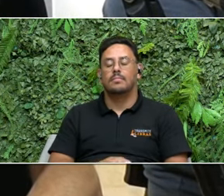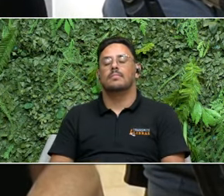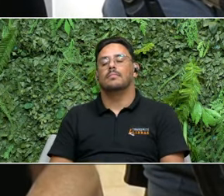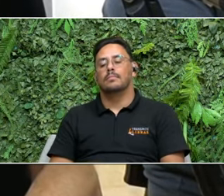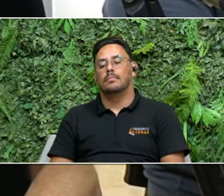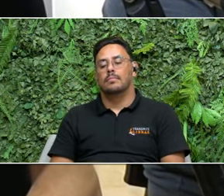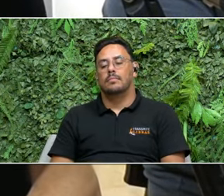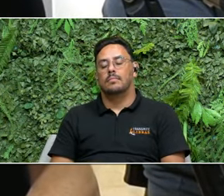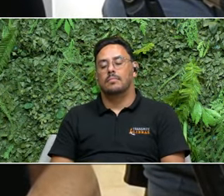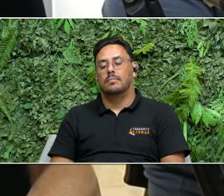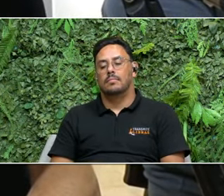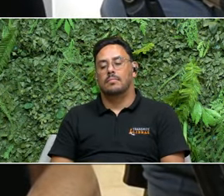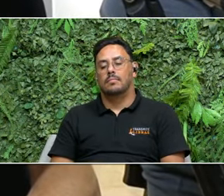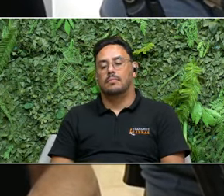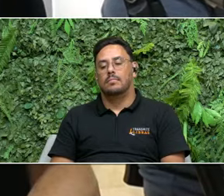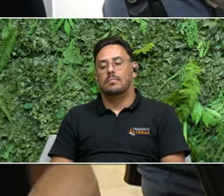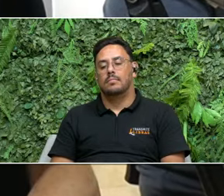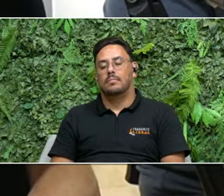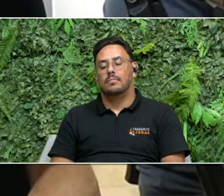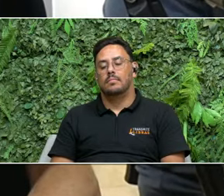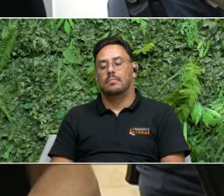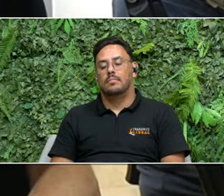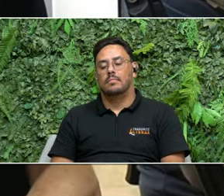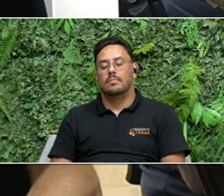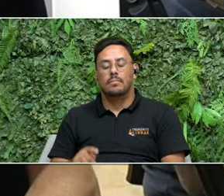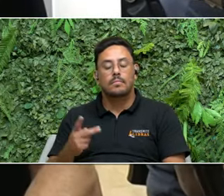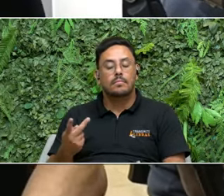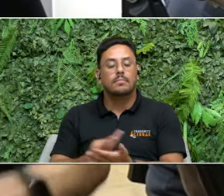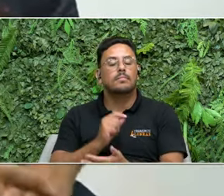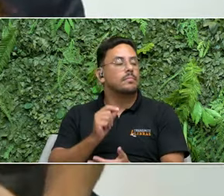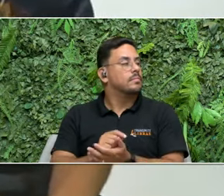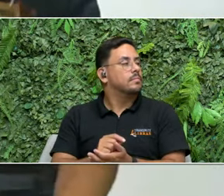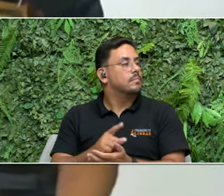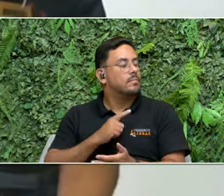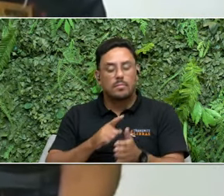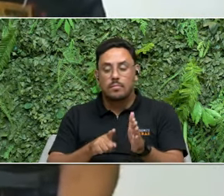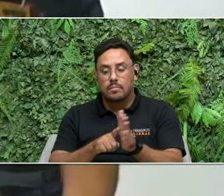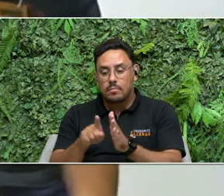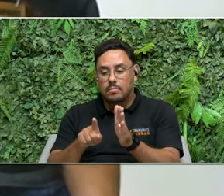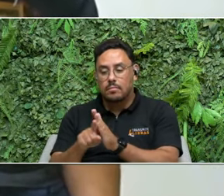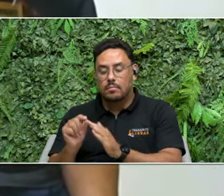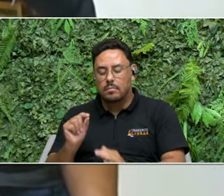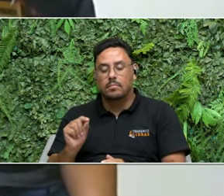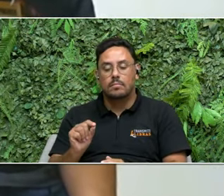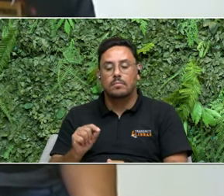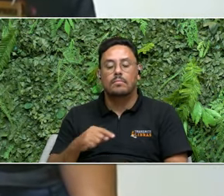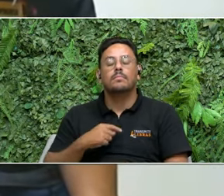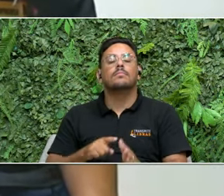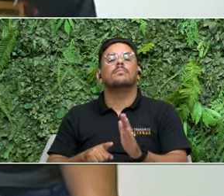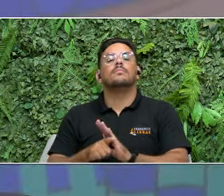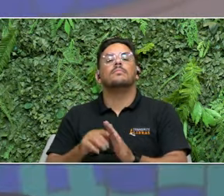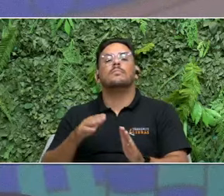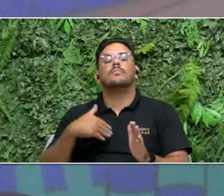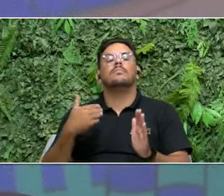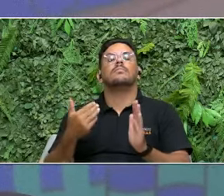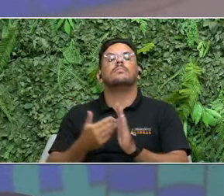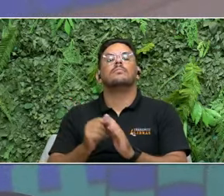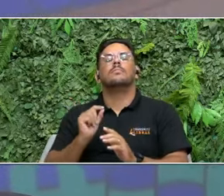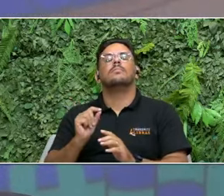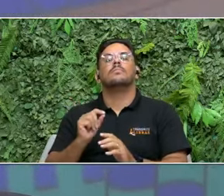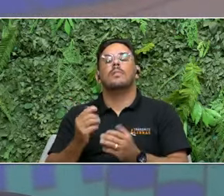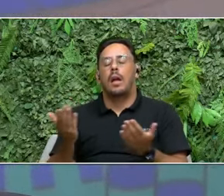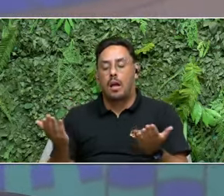Cruzeiro senhor é é o seguinte L num enquete tá que é o seguinte eu perguntei para todo mundo da equipe quem